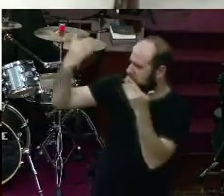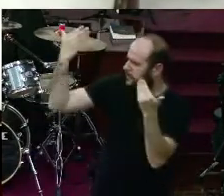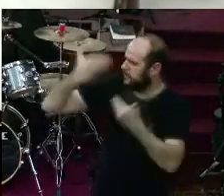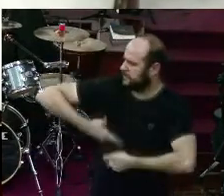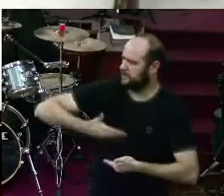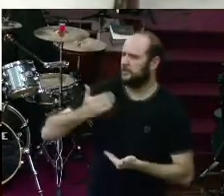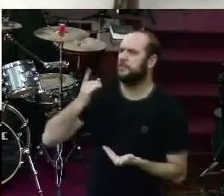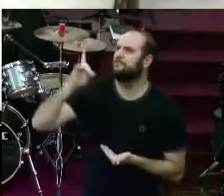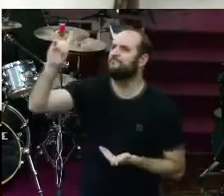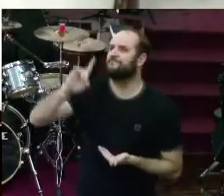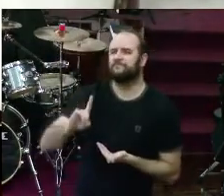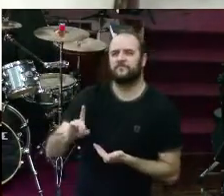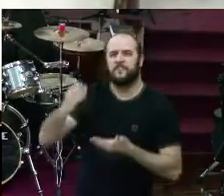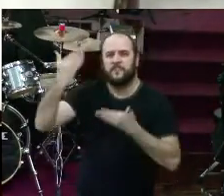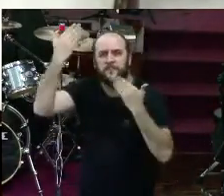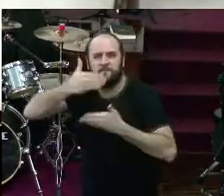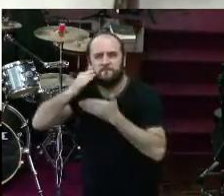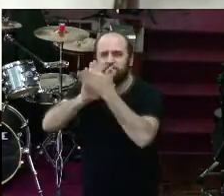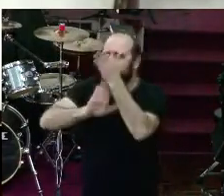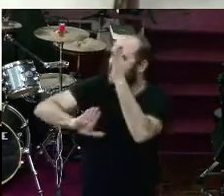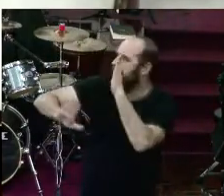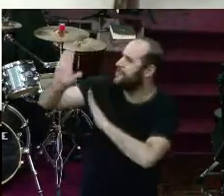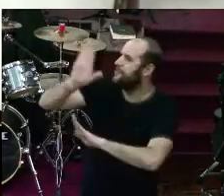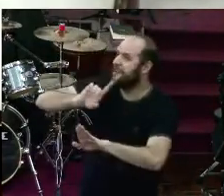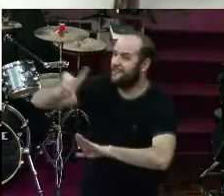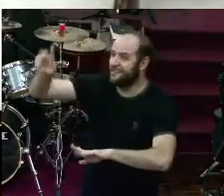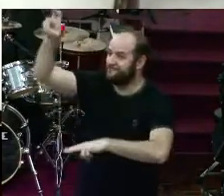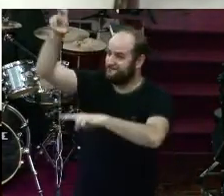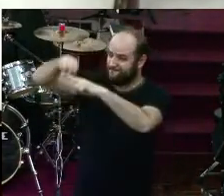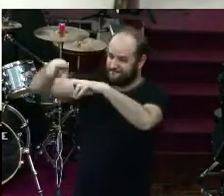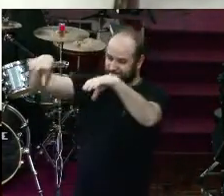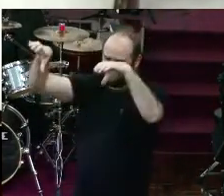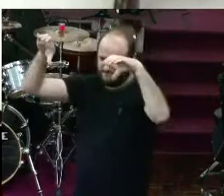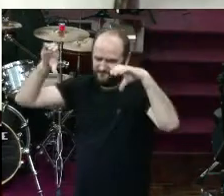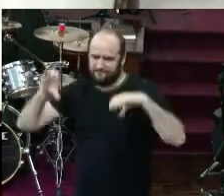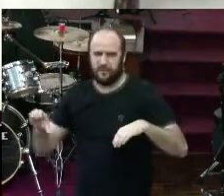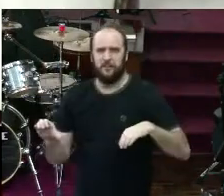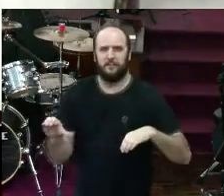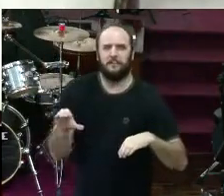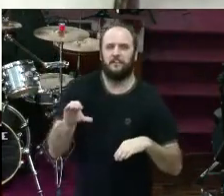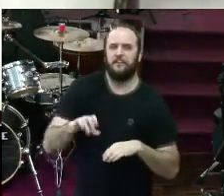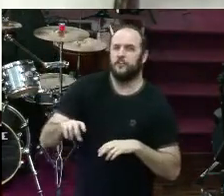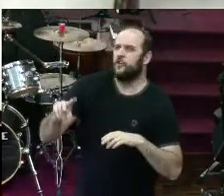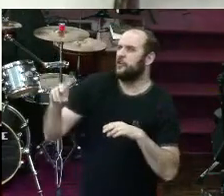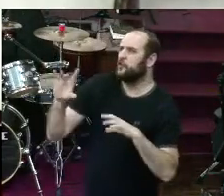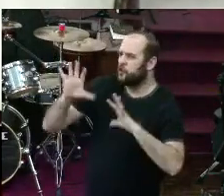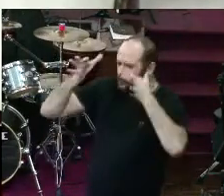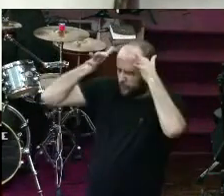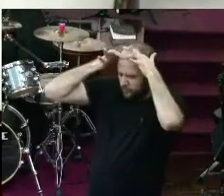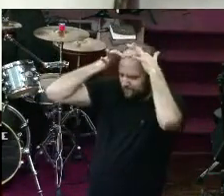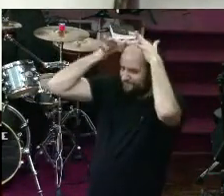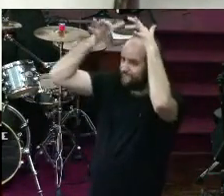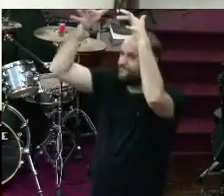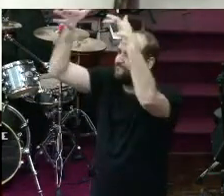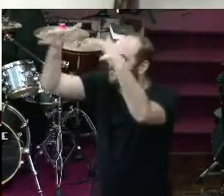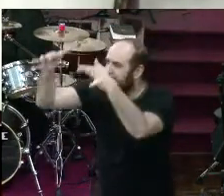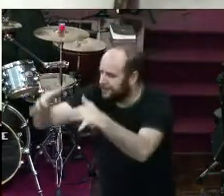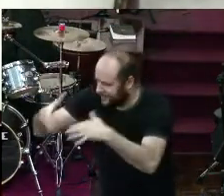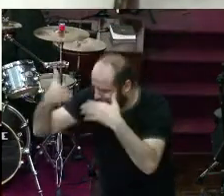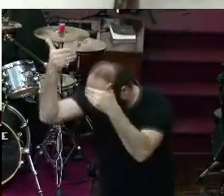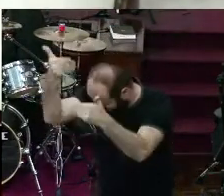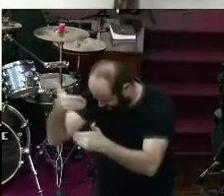no trono, adorarão o que vive pelos séculos dos séculos, e depositarão as suas coroas diante do trono,